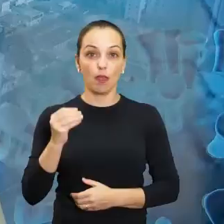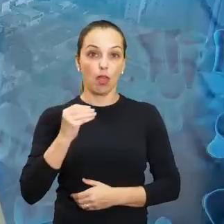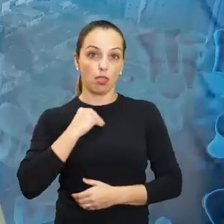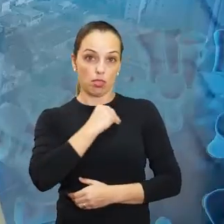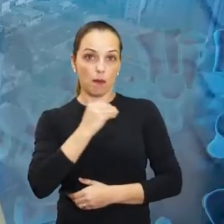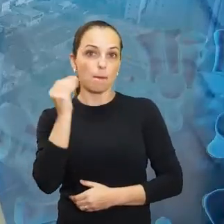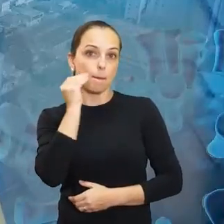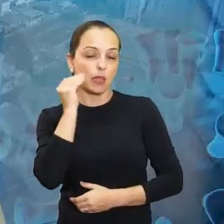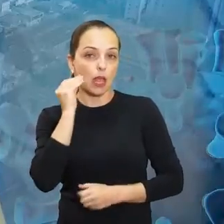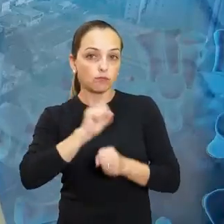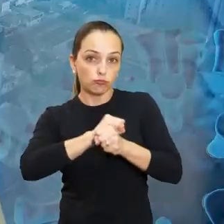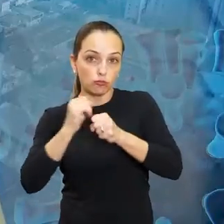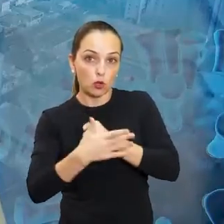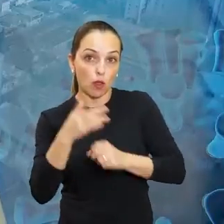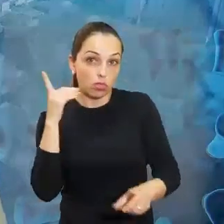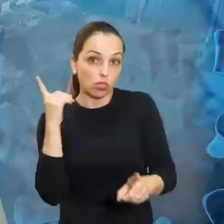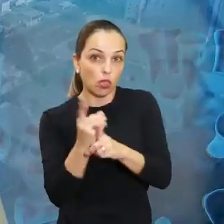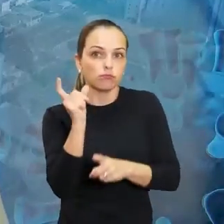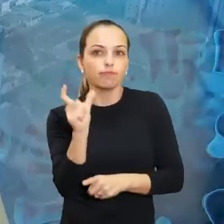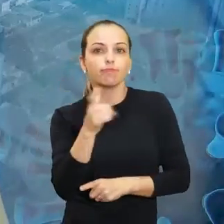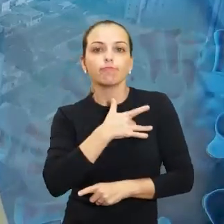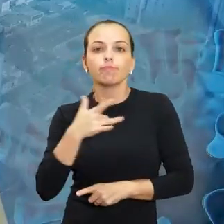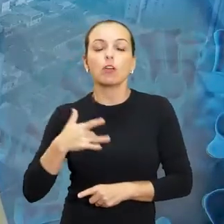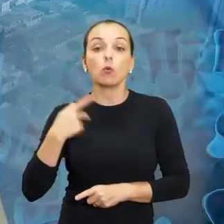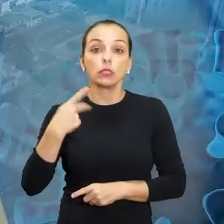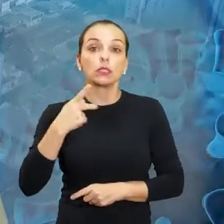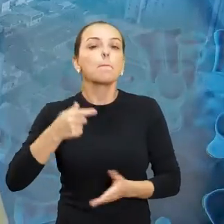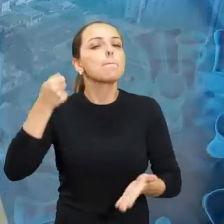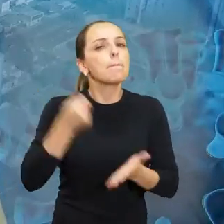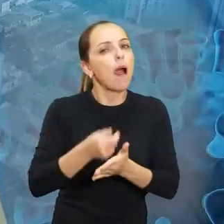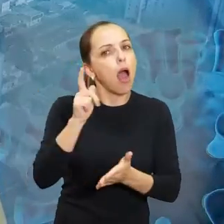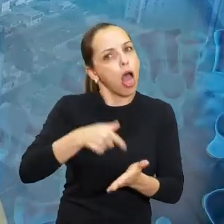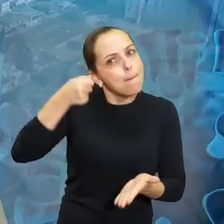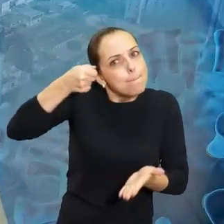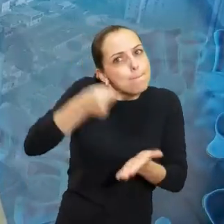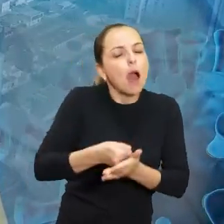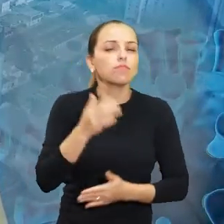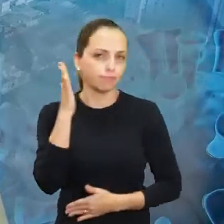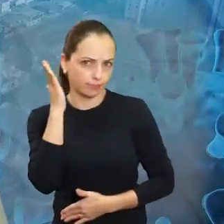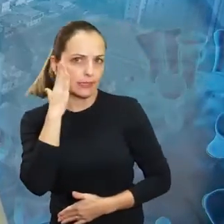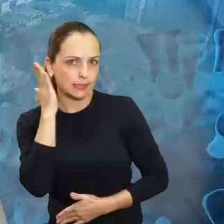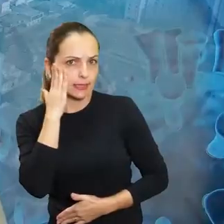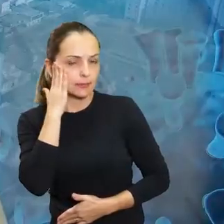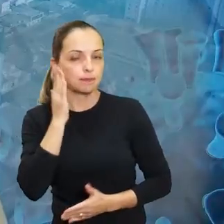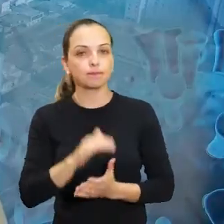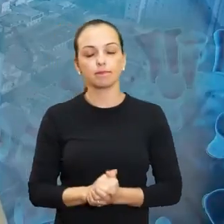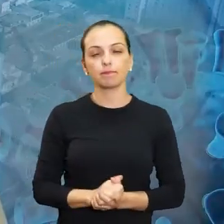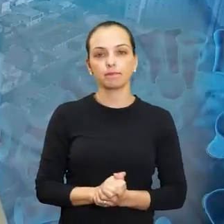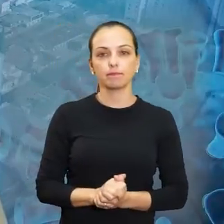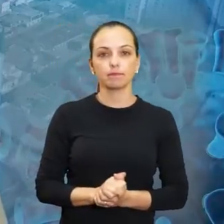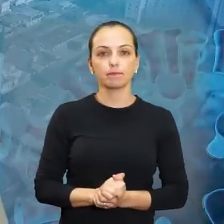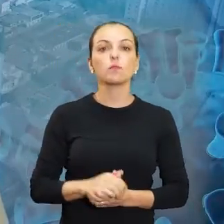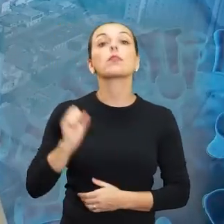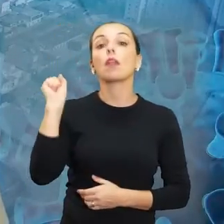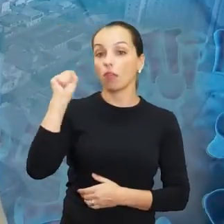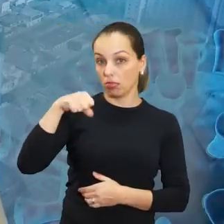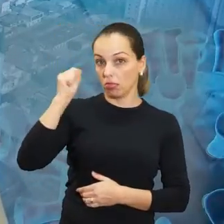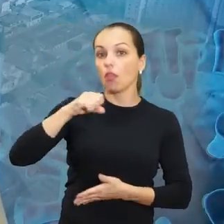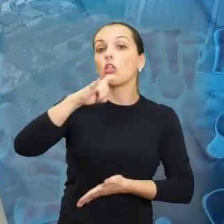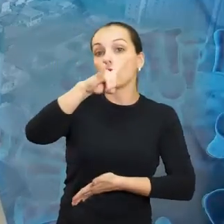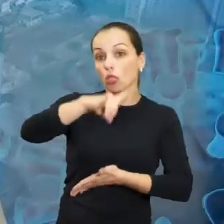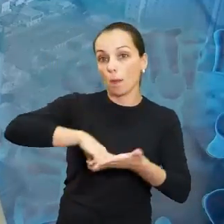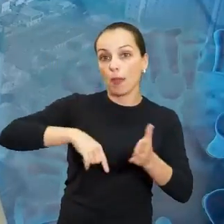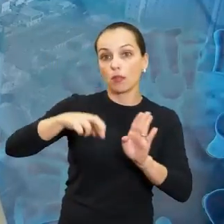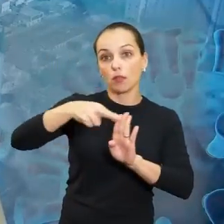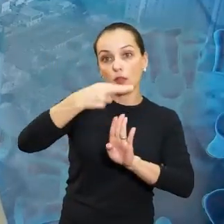sabia que o seu plano de saúde é obrigado a custear o teste para a detecção do coronavírus? Sim, já